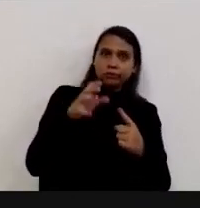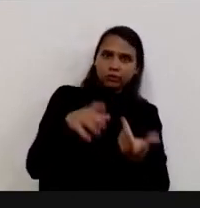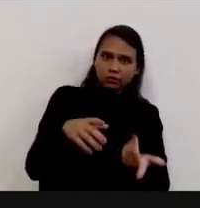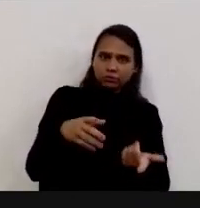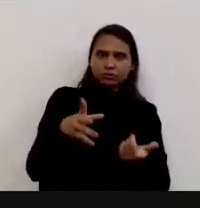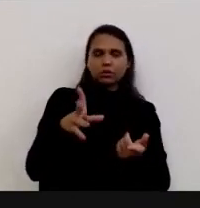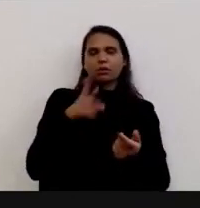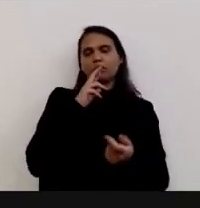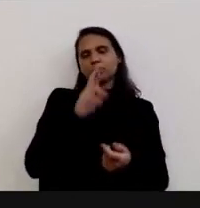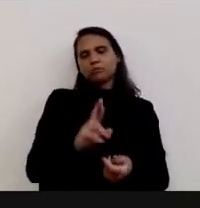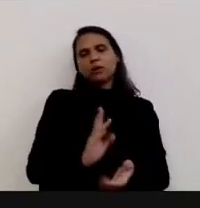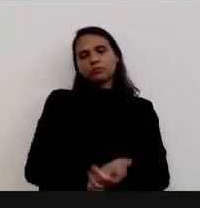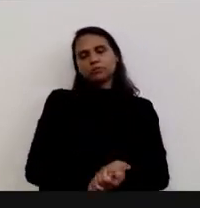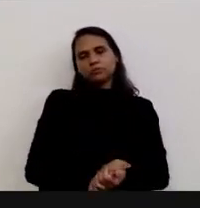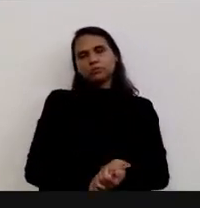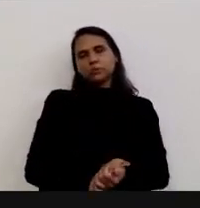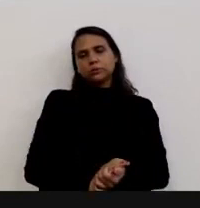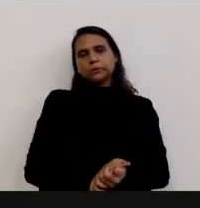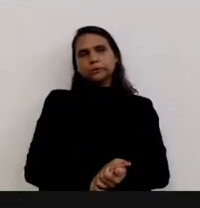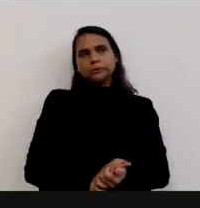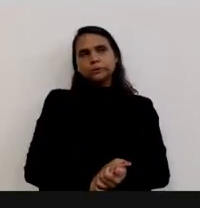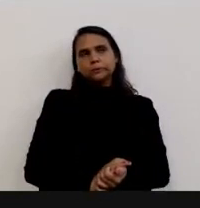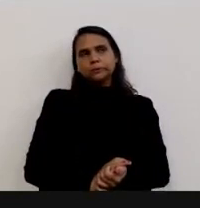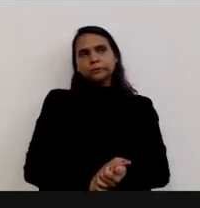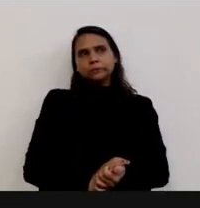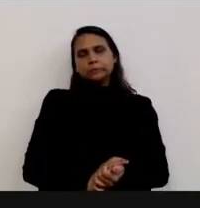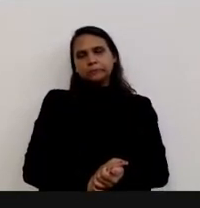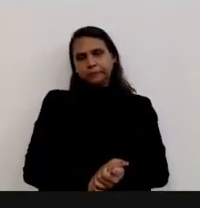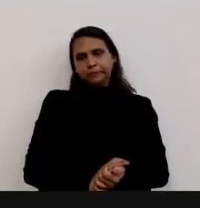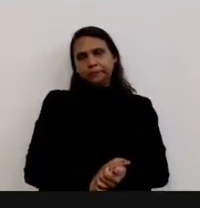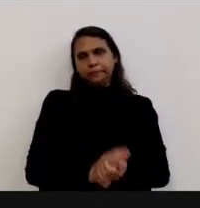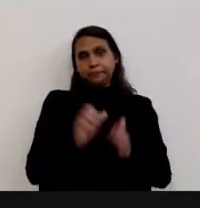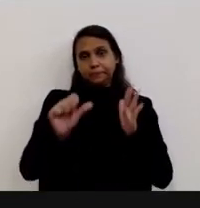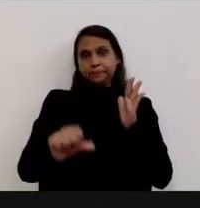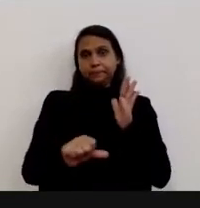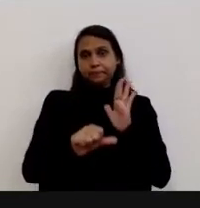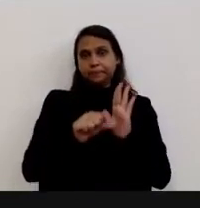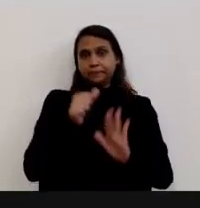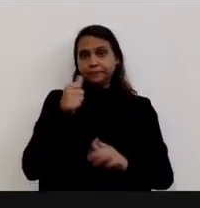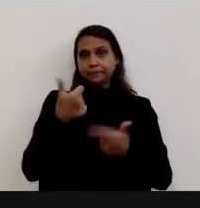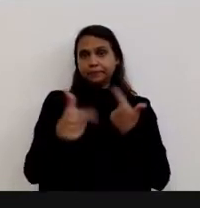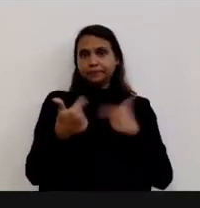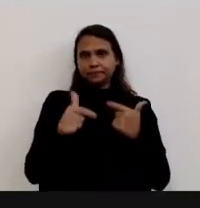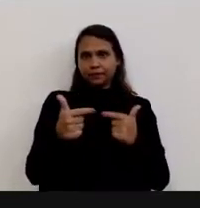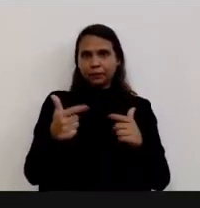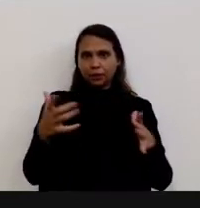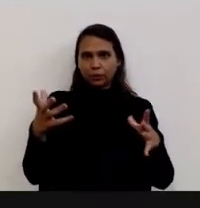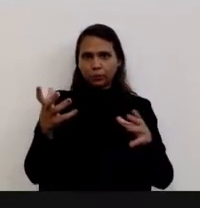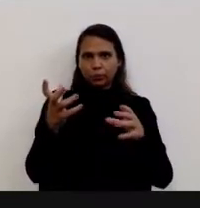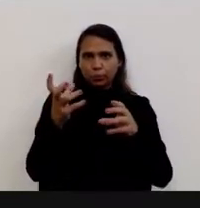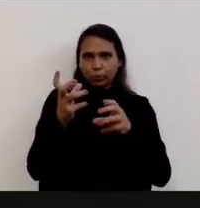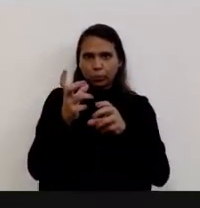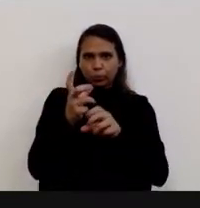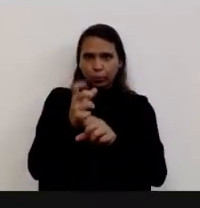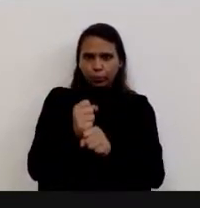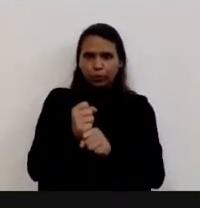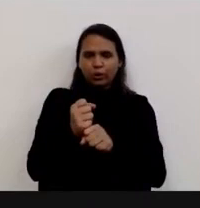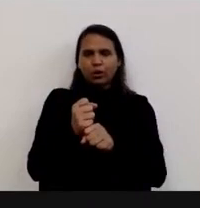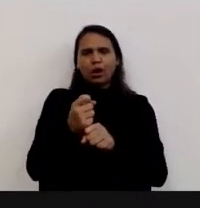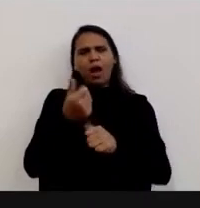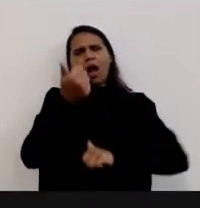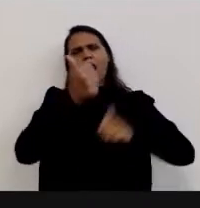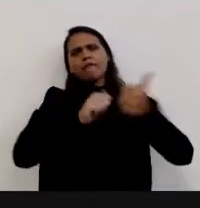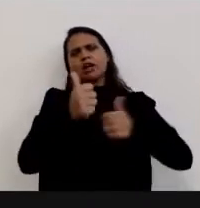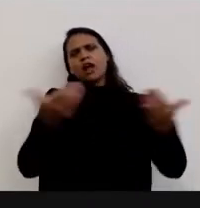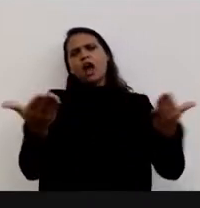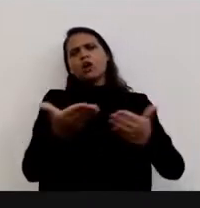resultados. Bom, a partir desse primeiro trabalho quantitativo, a gente começou a fazer uma análise qualitativa